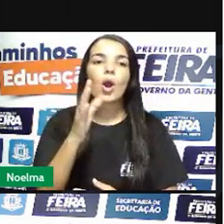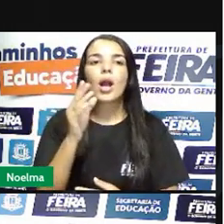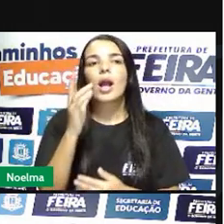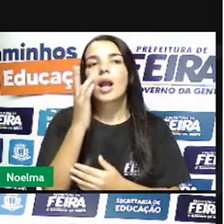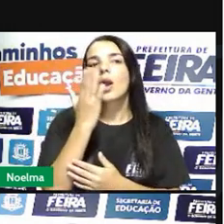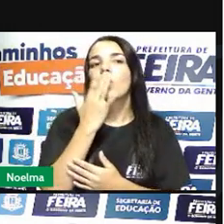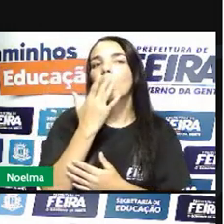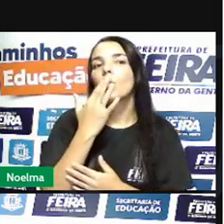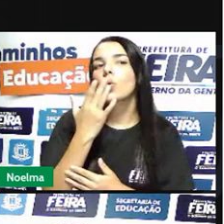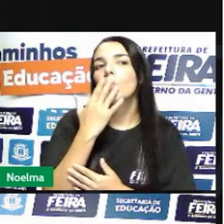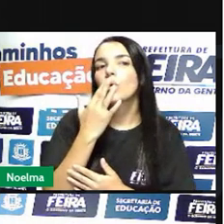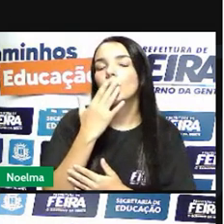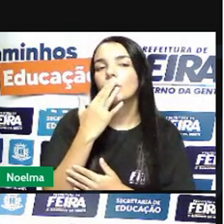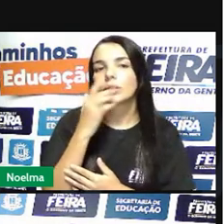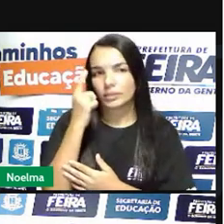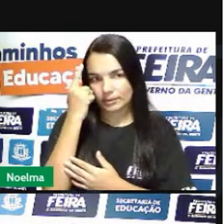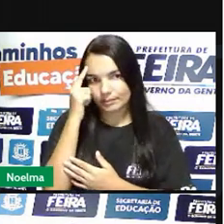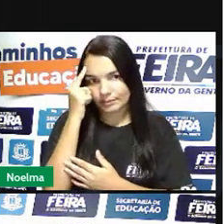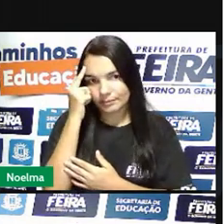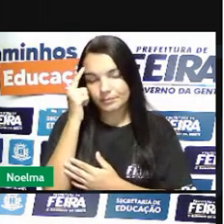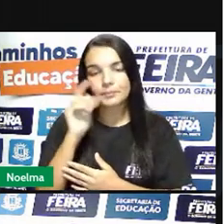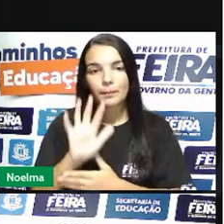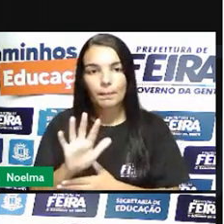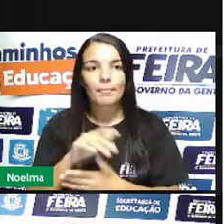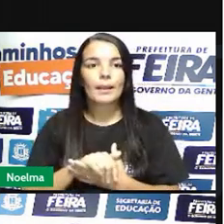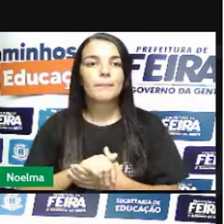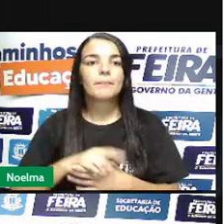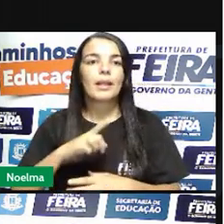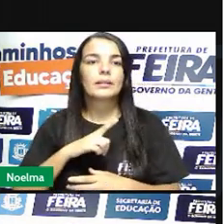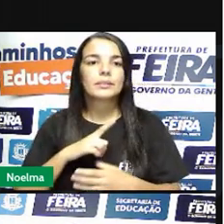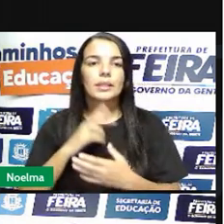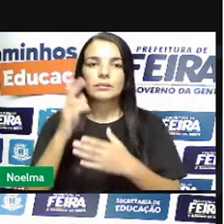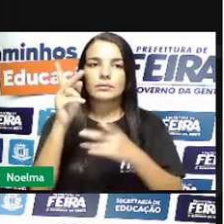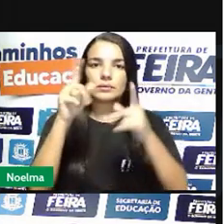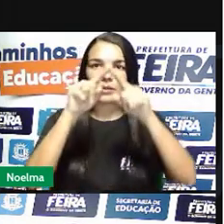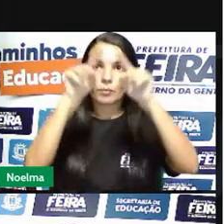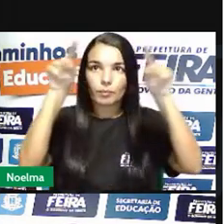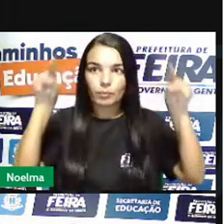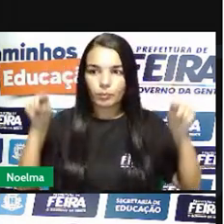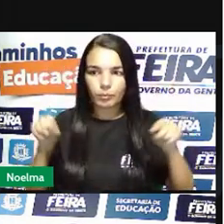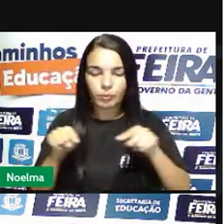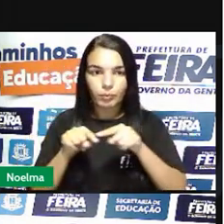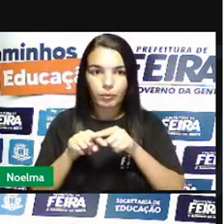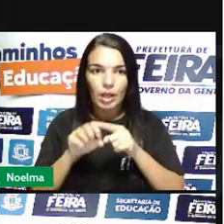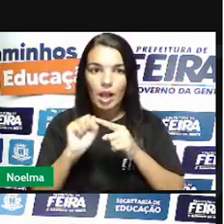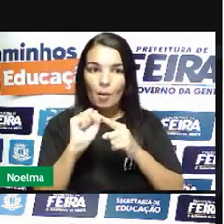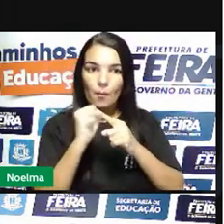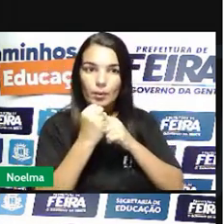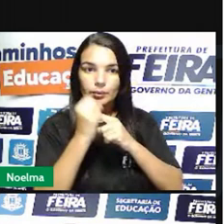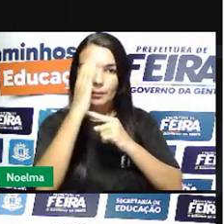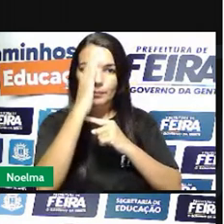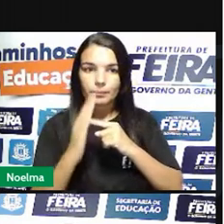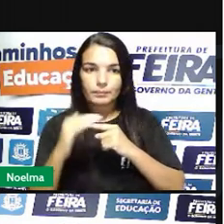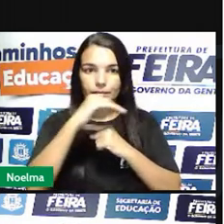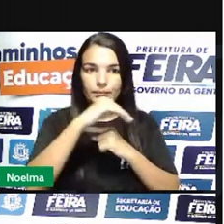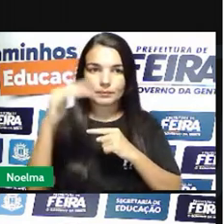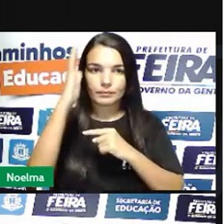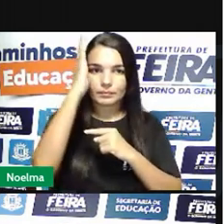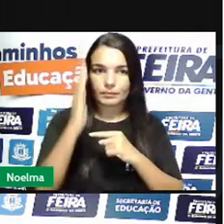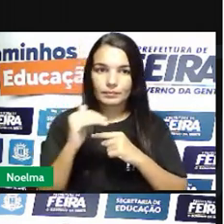parte colorida ou seja essa figura foi dividida em 8 partes sendo que quatro delas